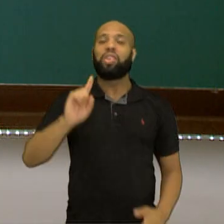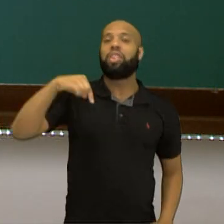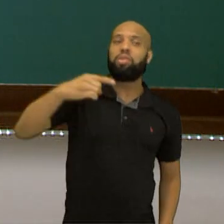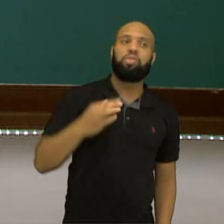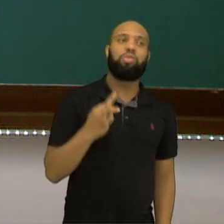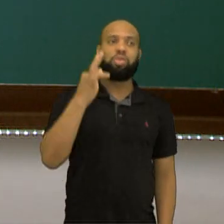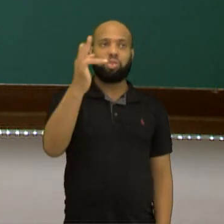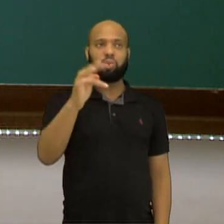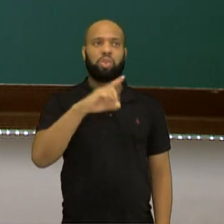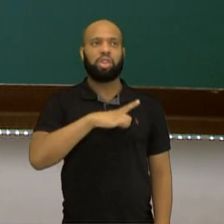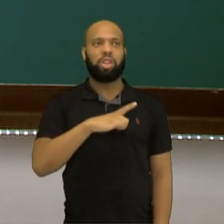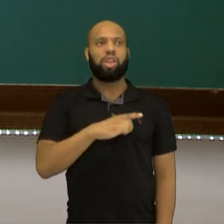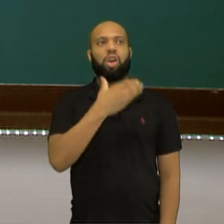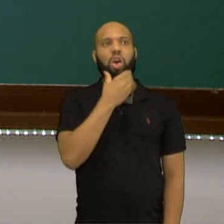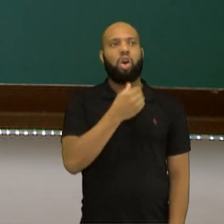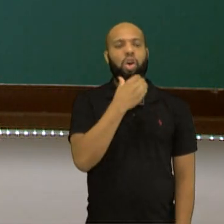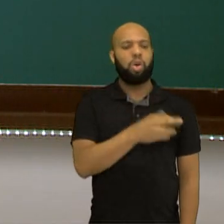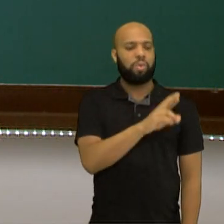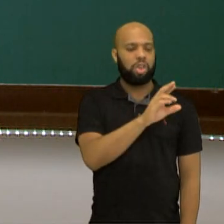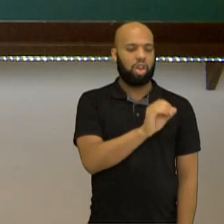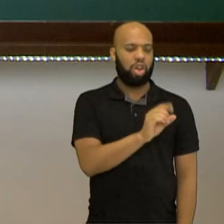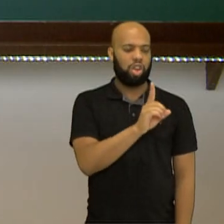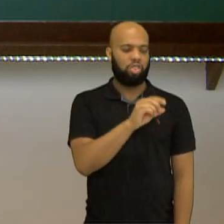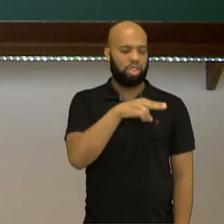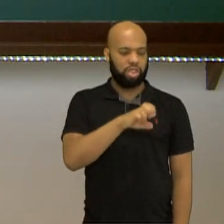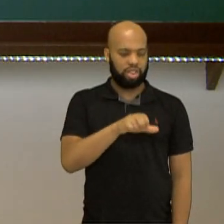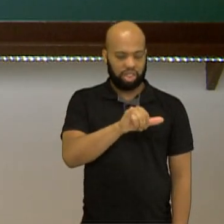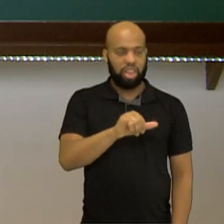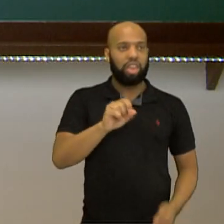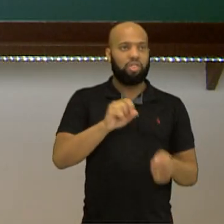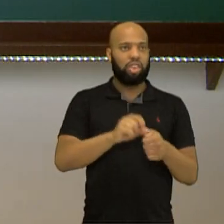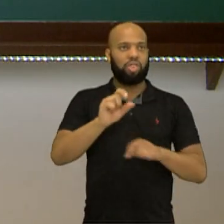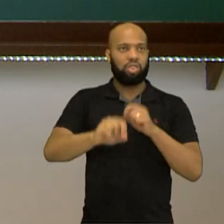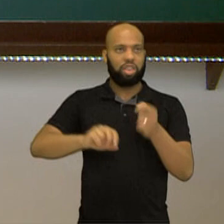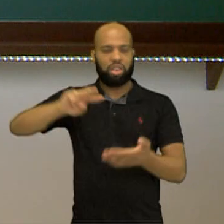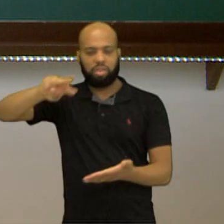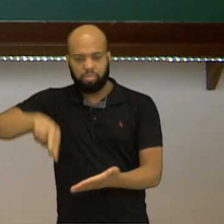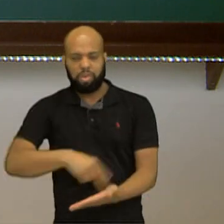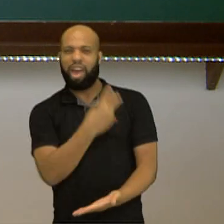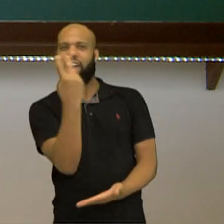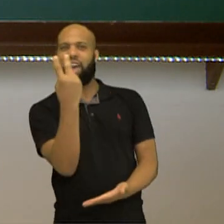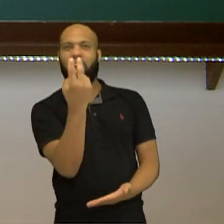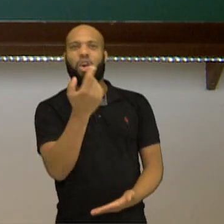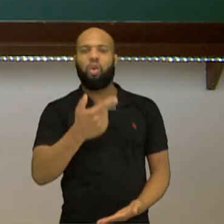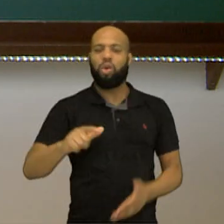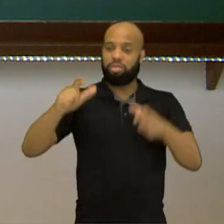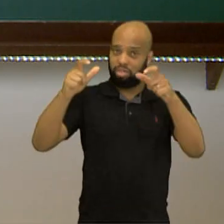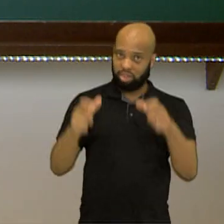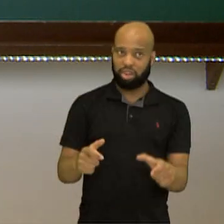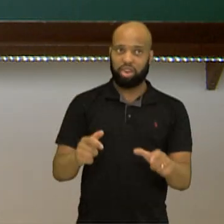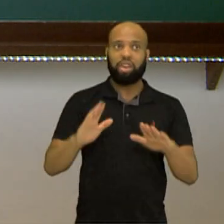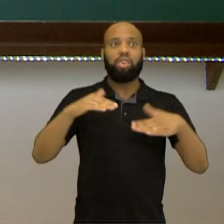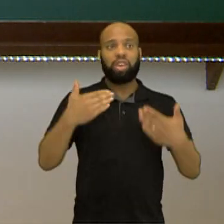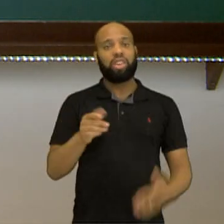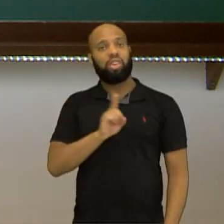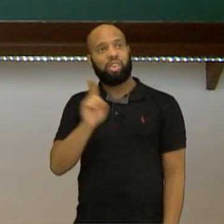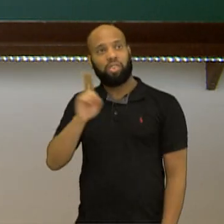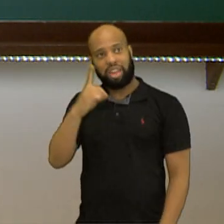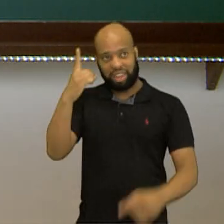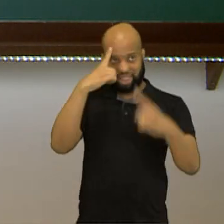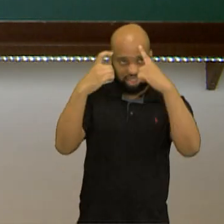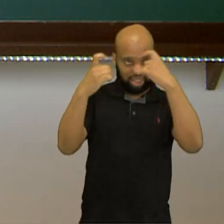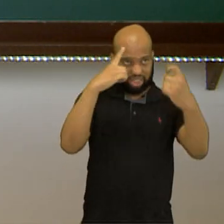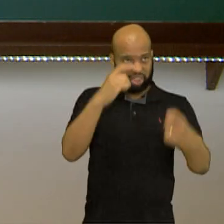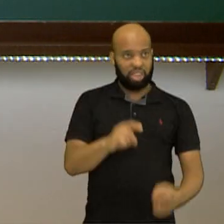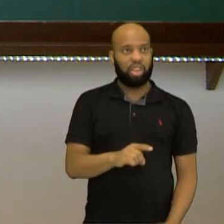o Rodney Mullen, ele fez uma manobra fora dessa piscina. E aí, ele quem inventou